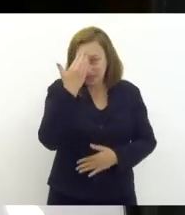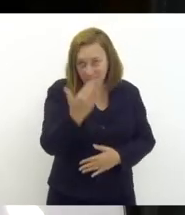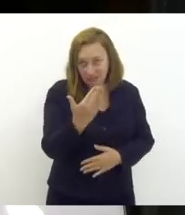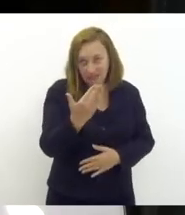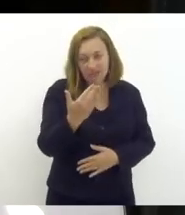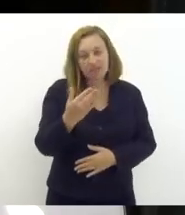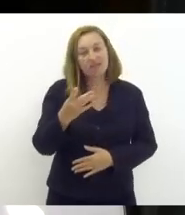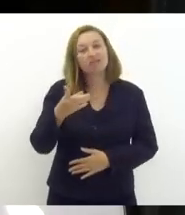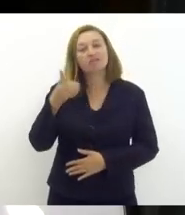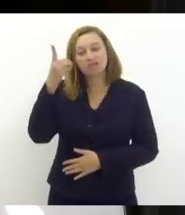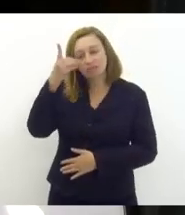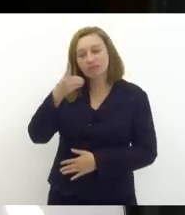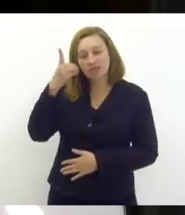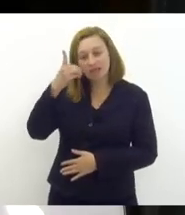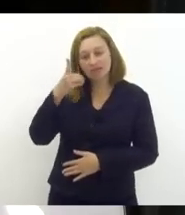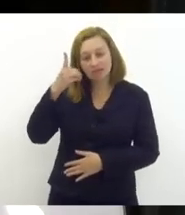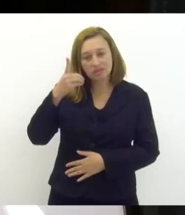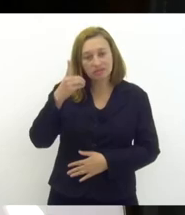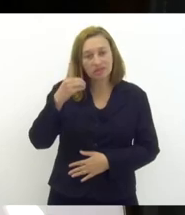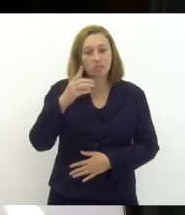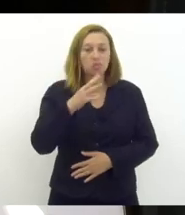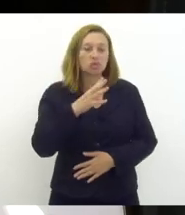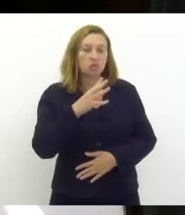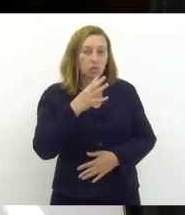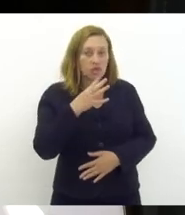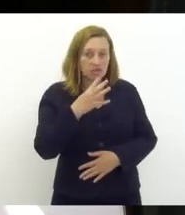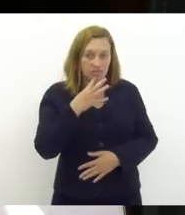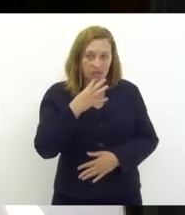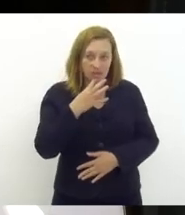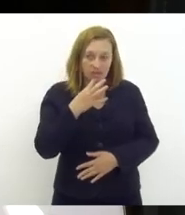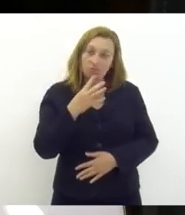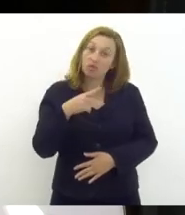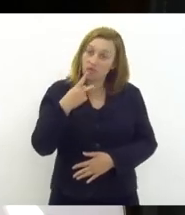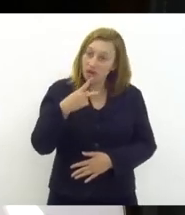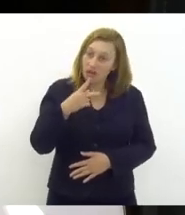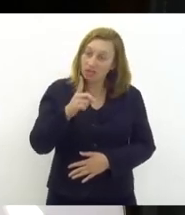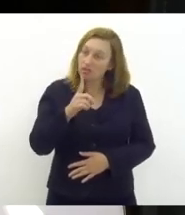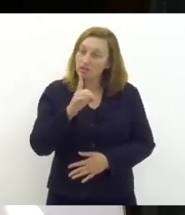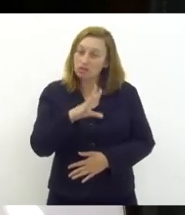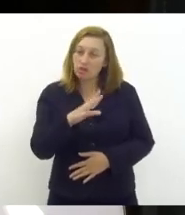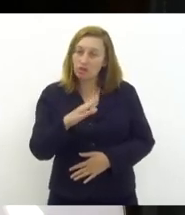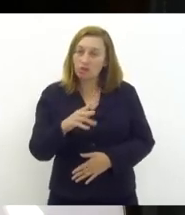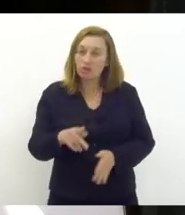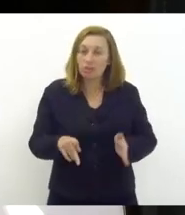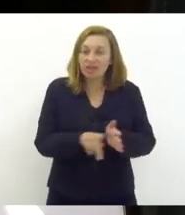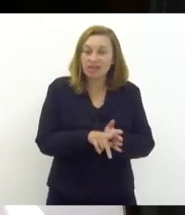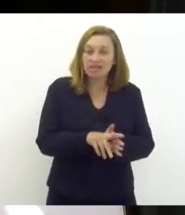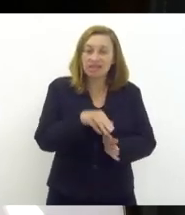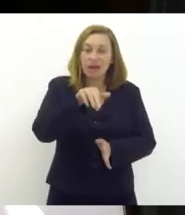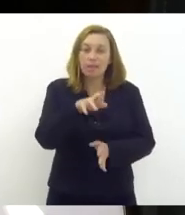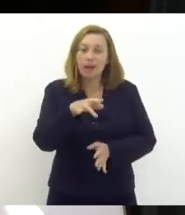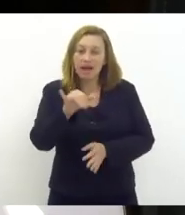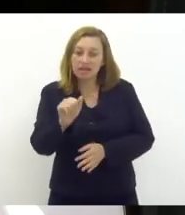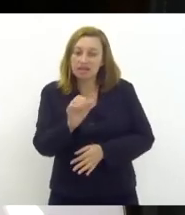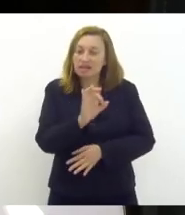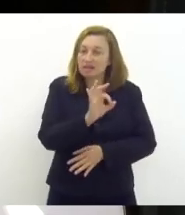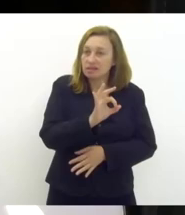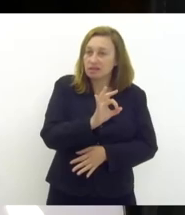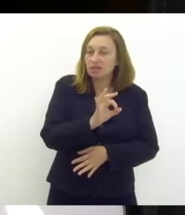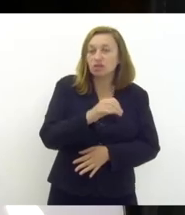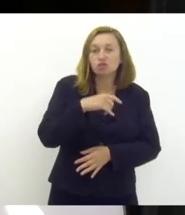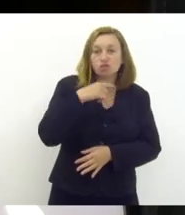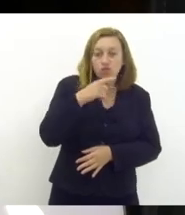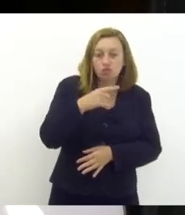agradecê-lo Deputado por esse reconhecimento Como eu disse não é só paraa Márcia em dúvida alguma O Senhor já